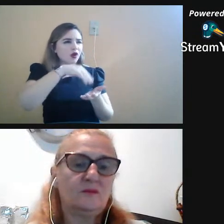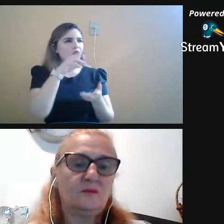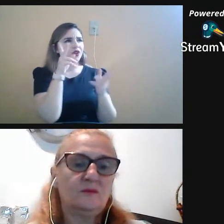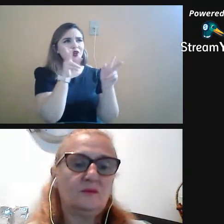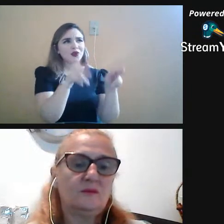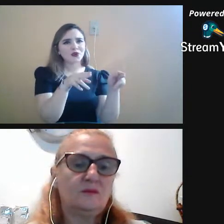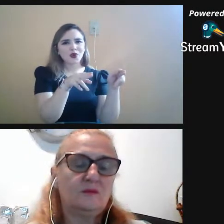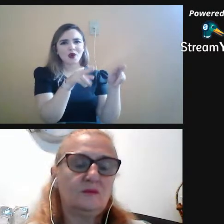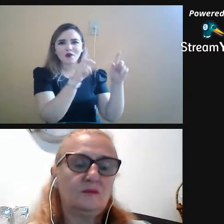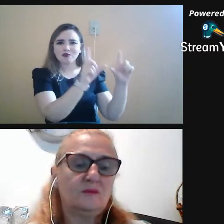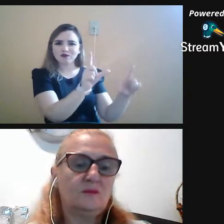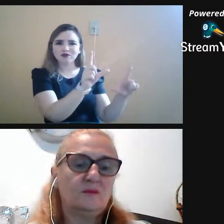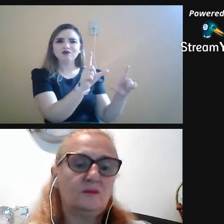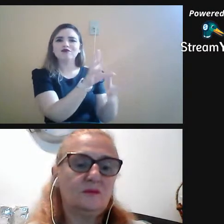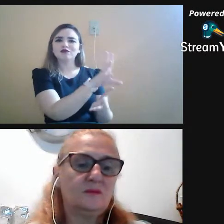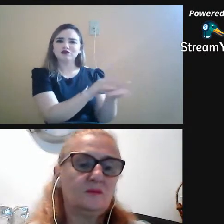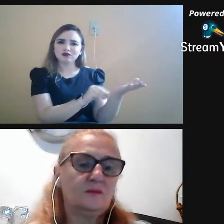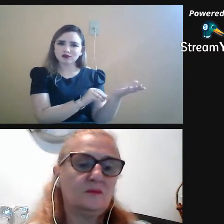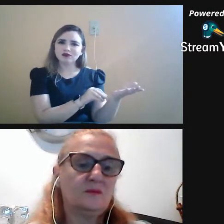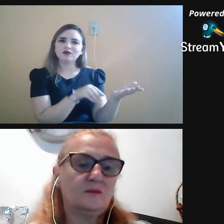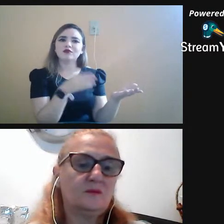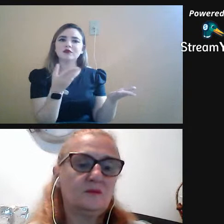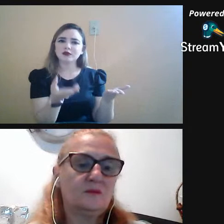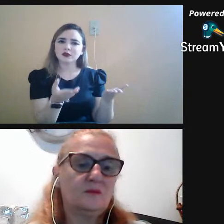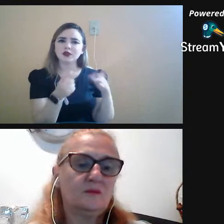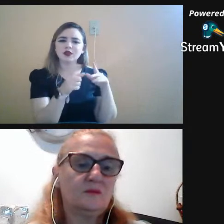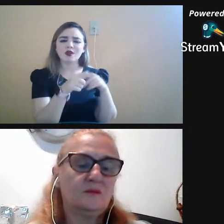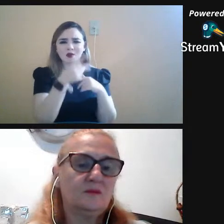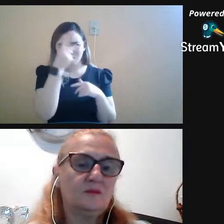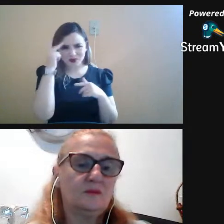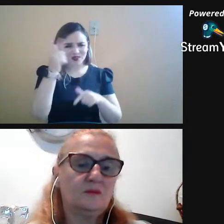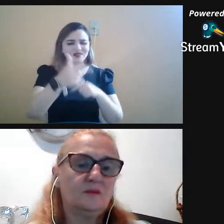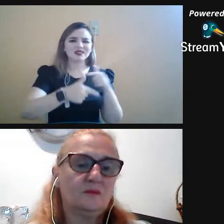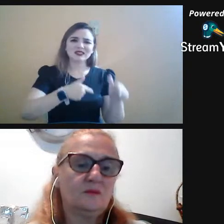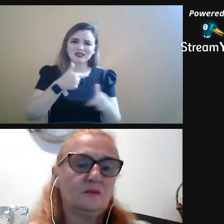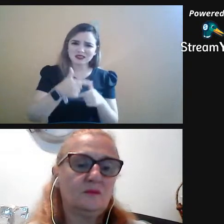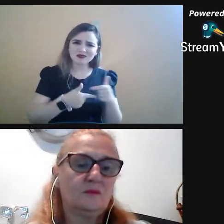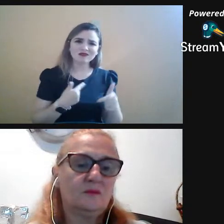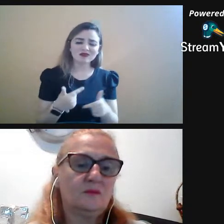projetada, e os catadores, né, a pessoa que trabalhou com ele no galpão,